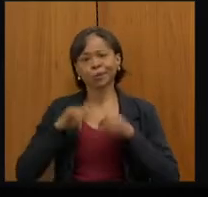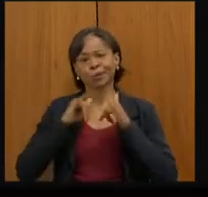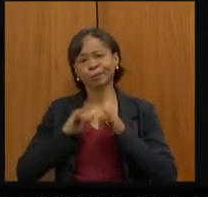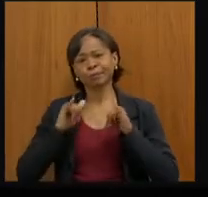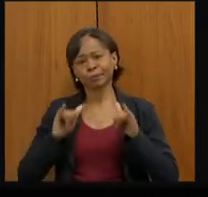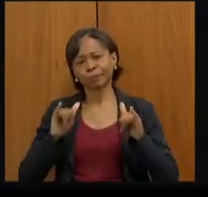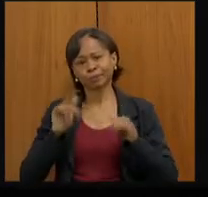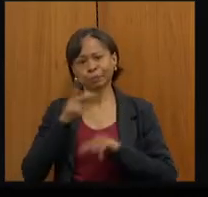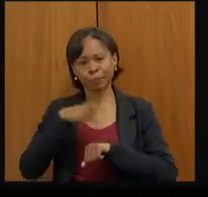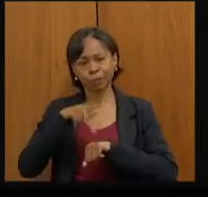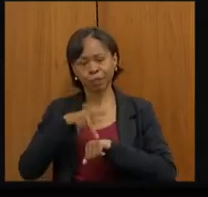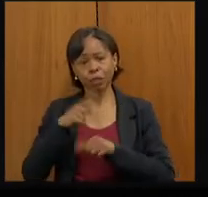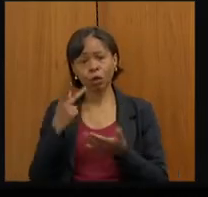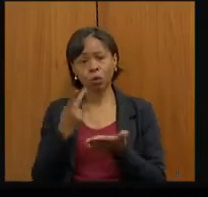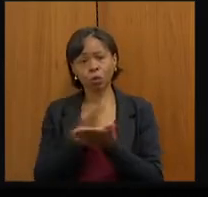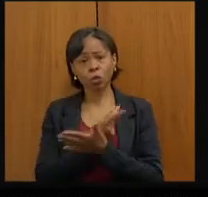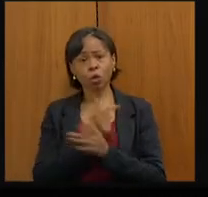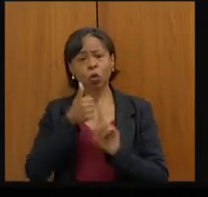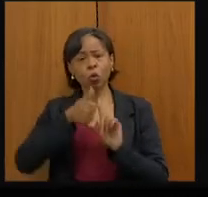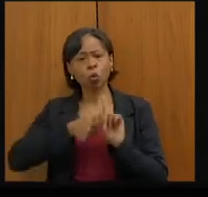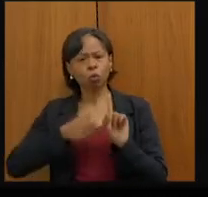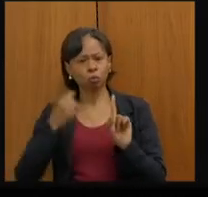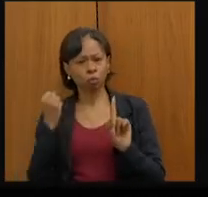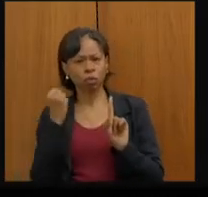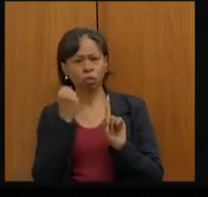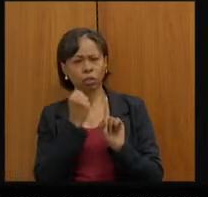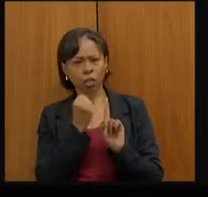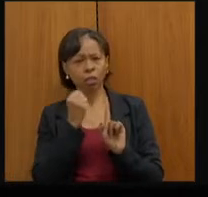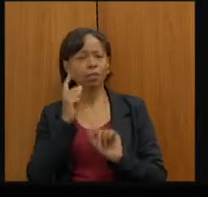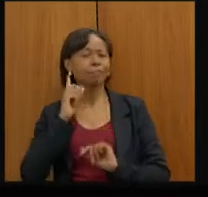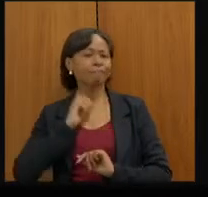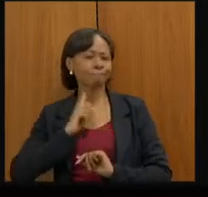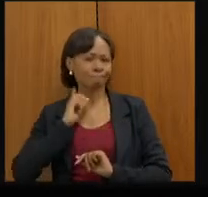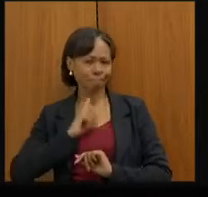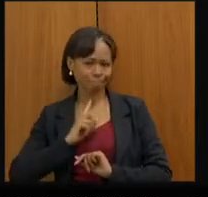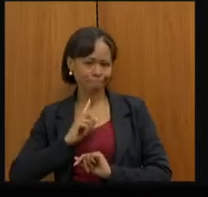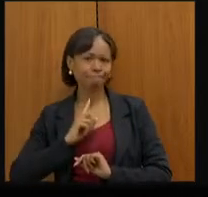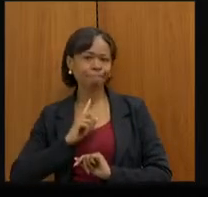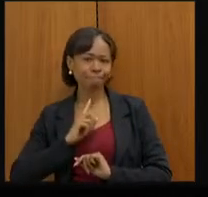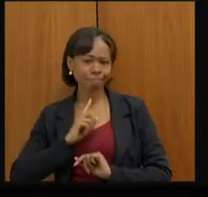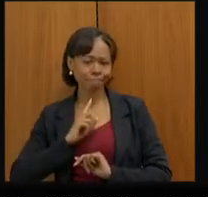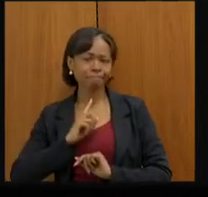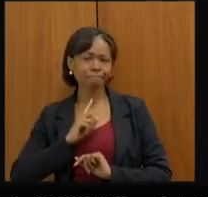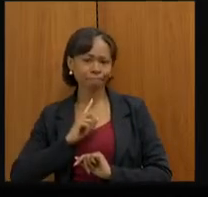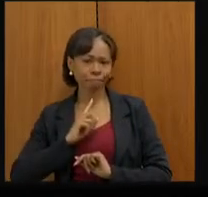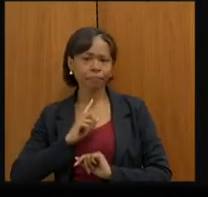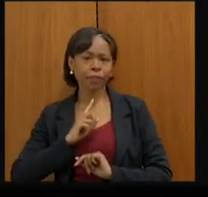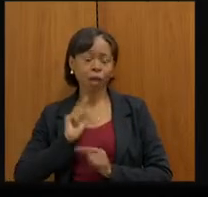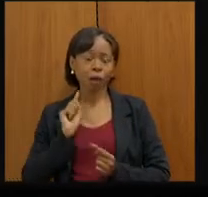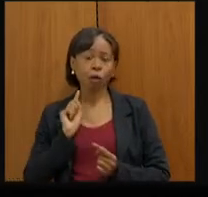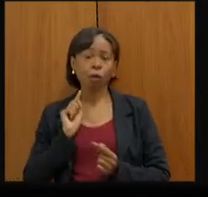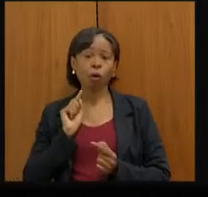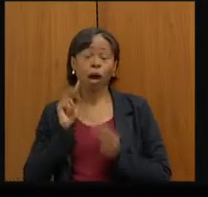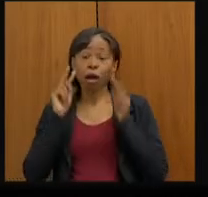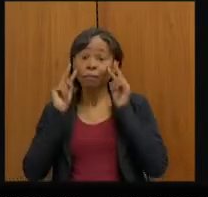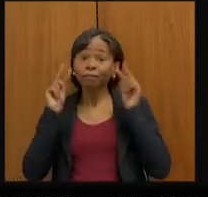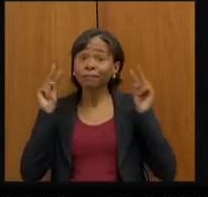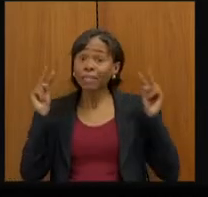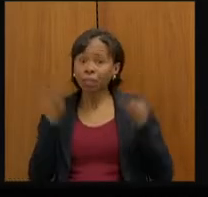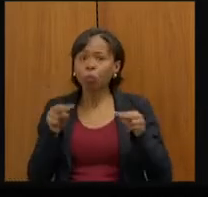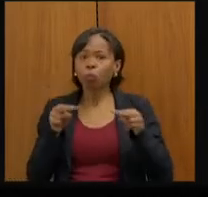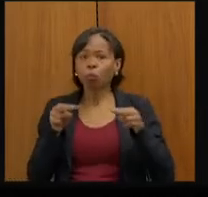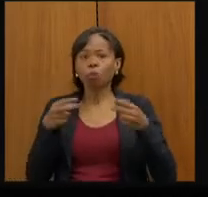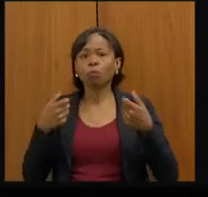ocorrido aqui e um pato de um presídio tentado em Minas Gerais A ideia é a visão do visão